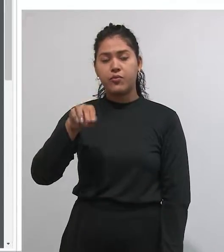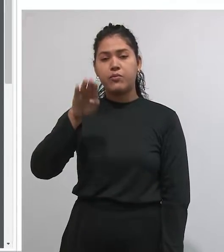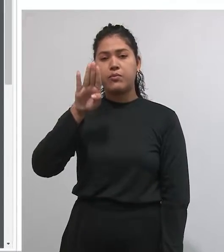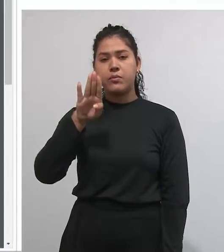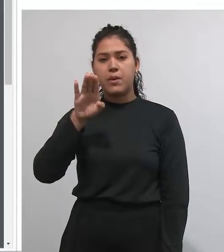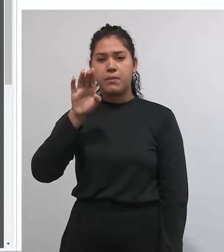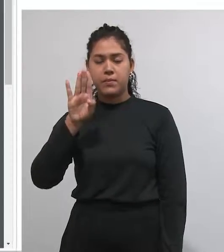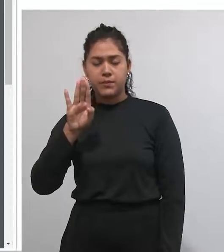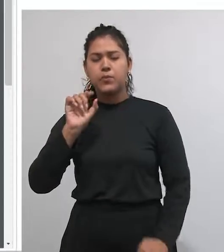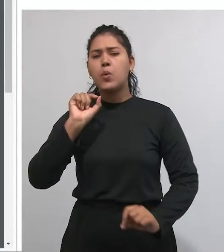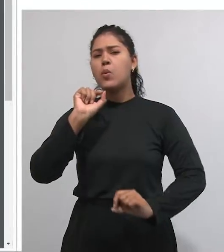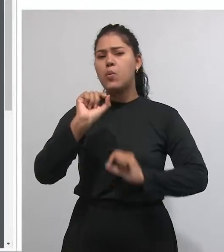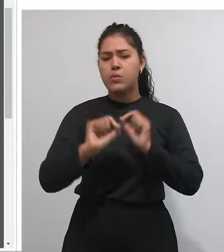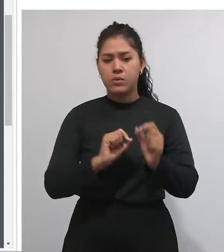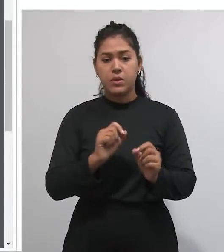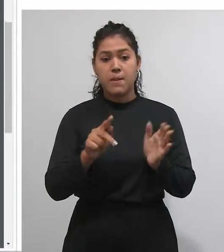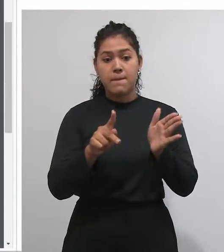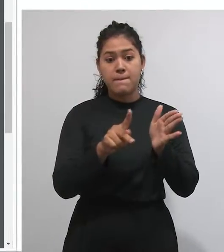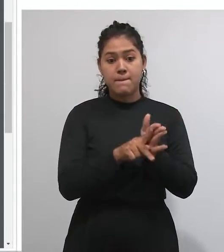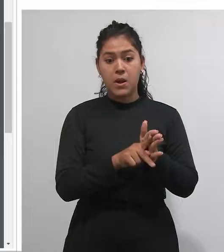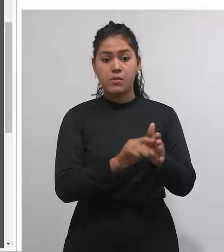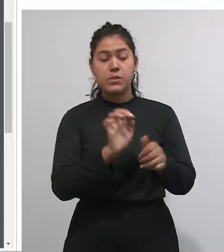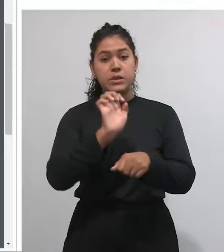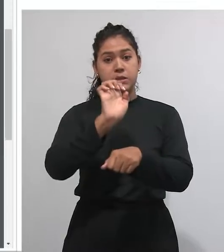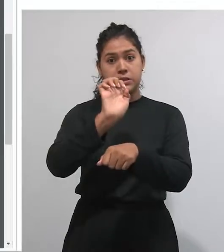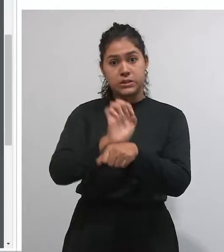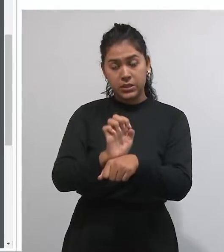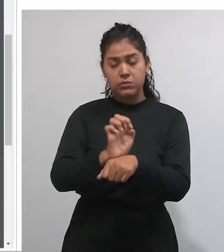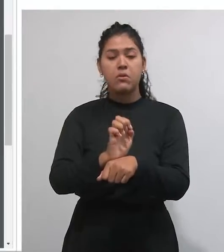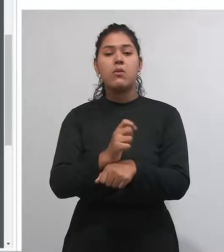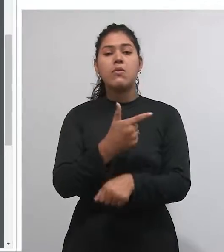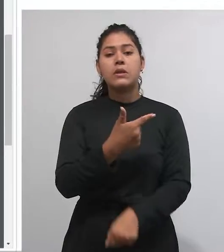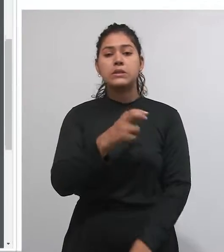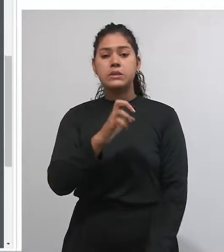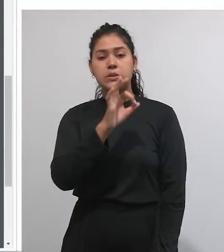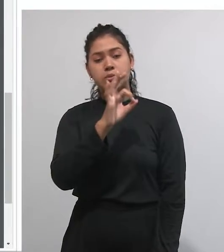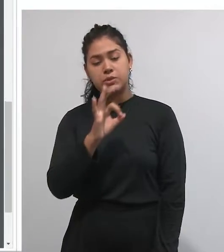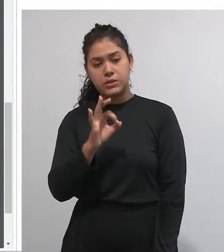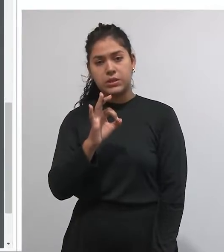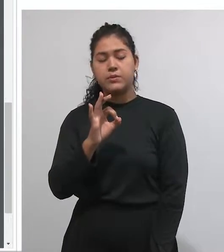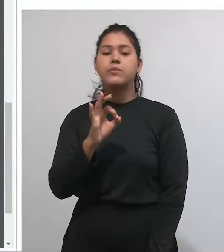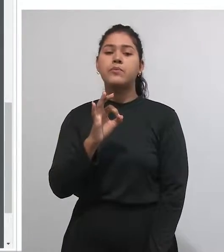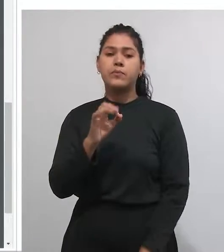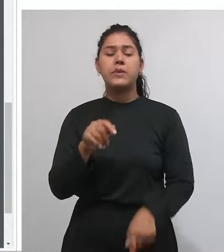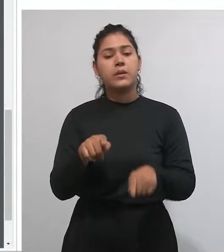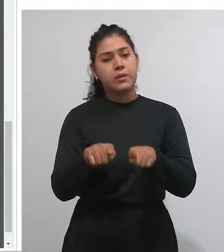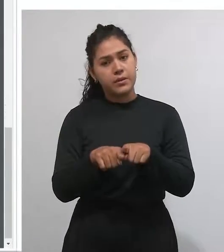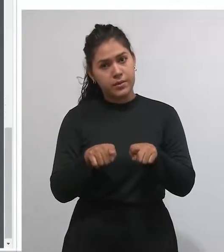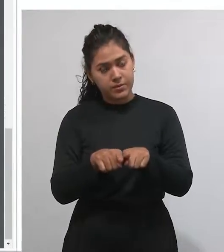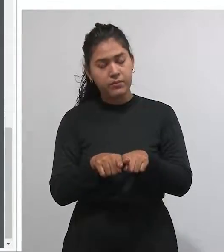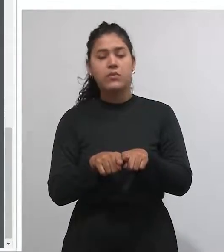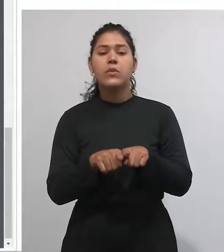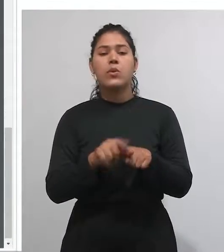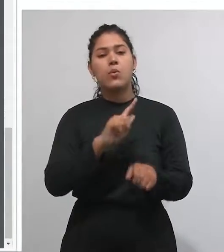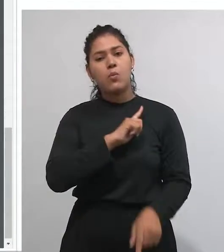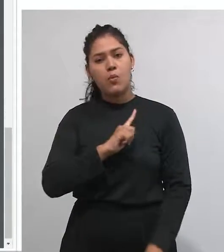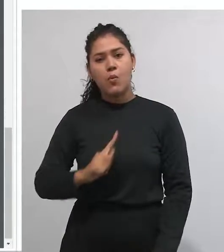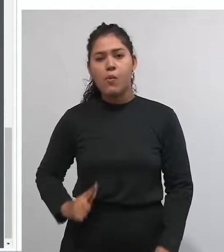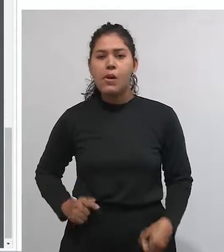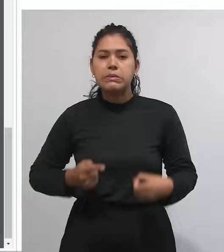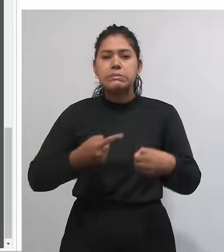federal com 18%, os governos estaduais com 25% e os governos municipais também